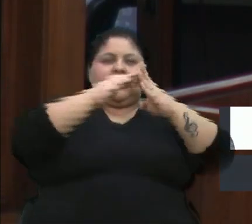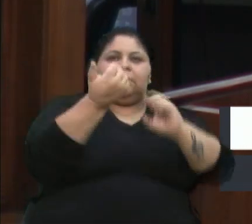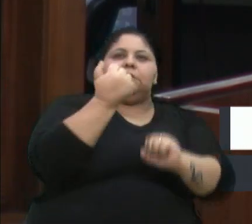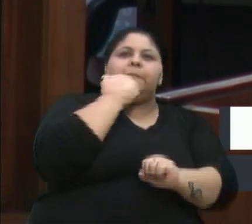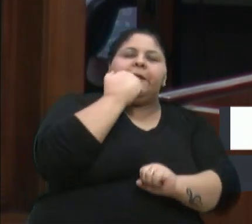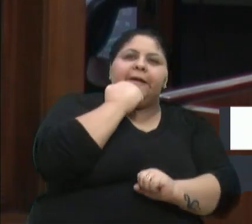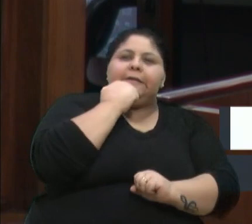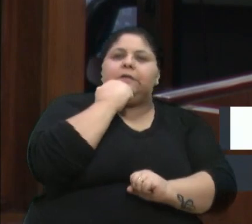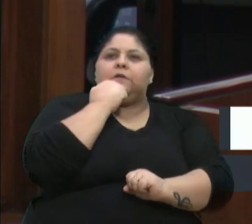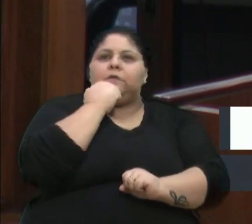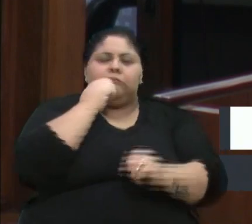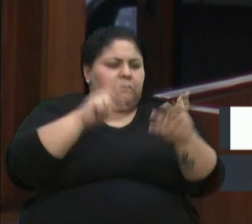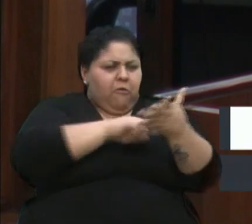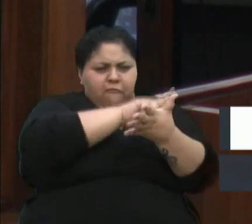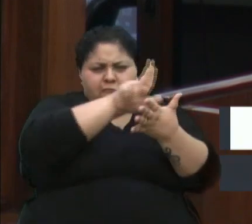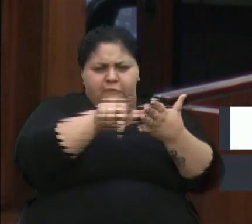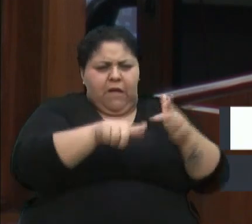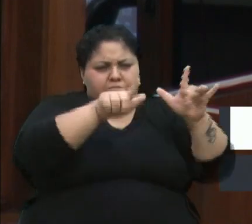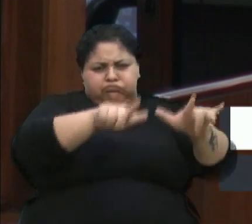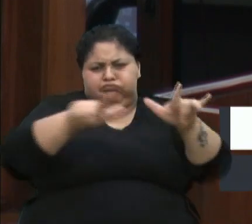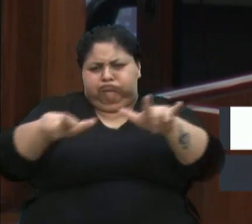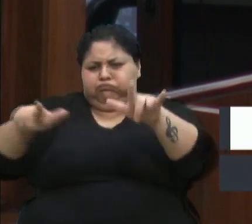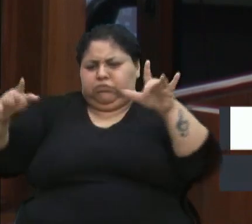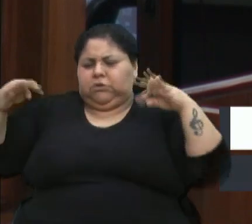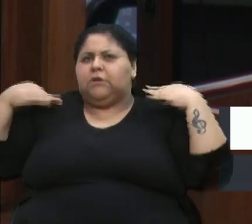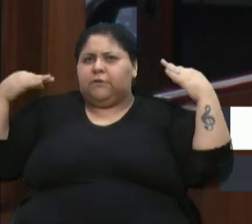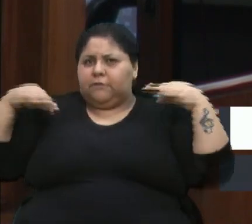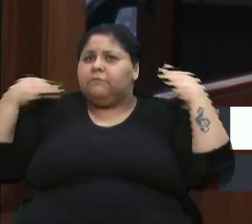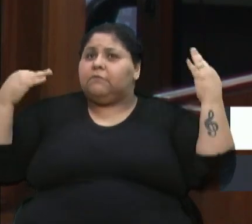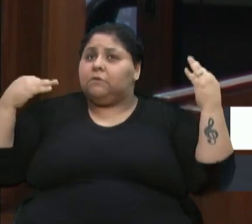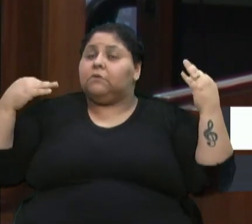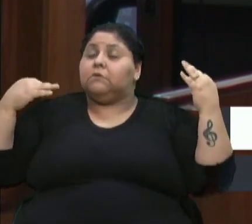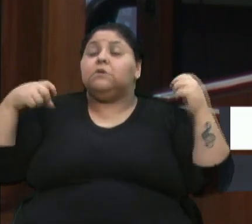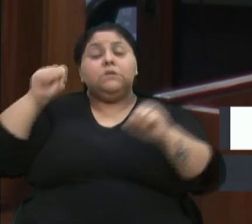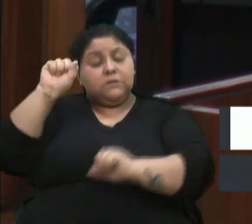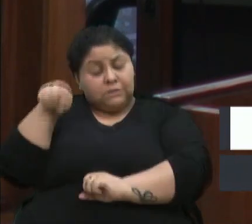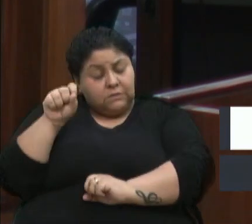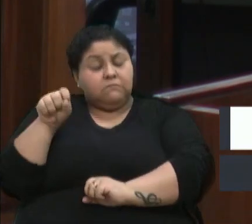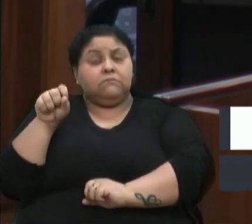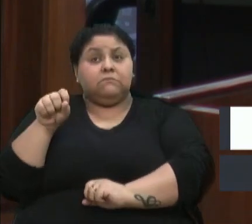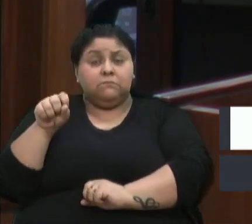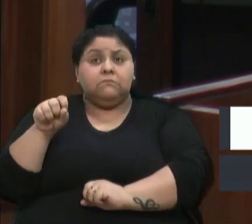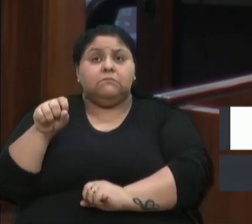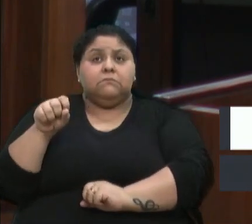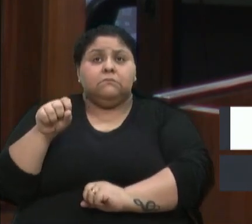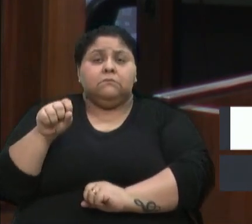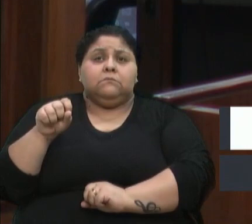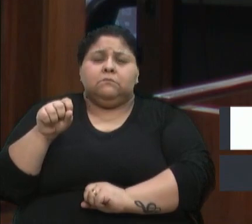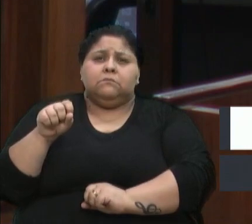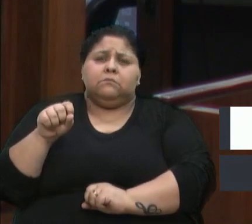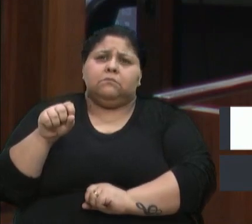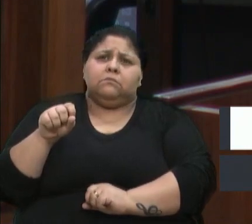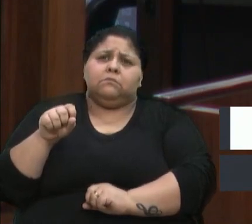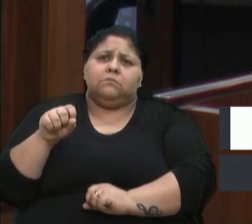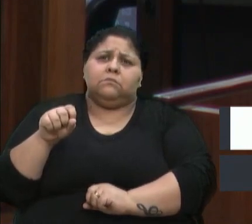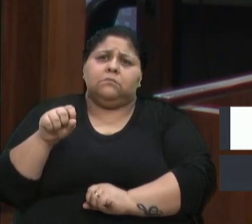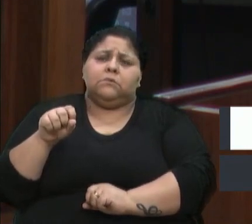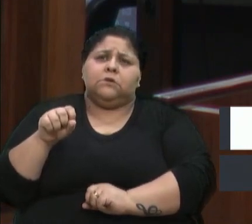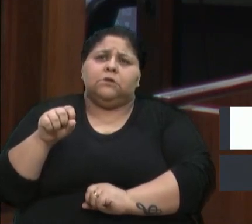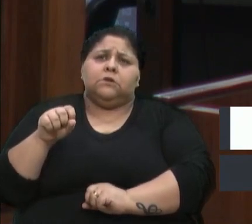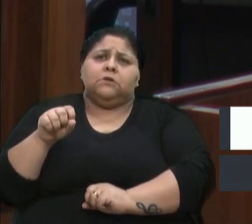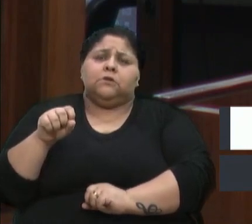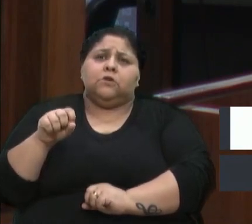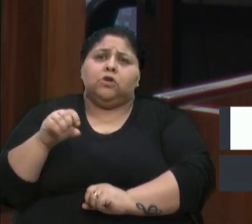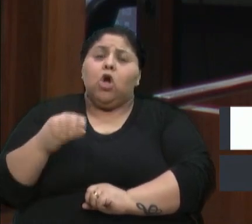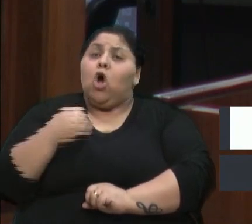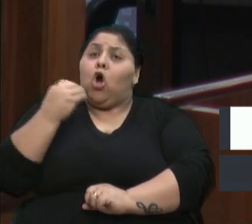do PT. Enfim, passa por vários pontos da cidade de Caxias do Sul, que são pontos turísticos e que é só ver, como o vereador